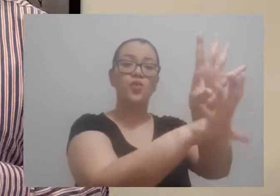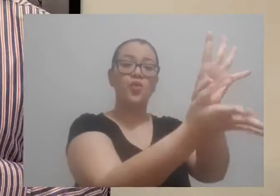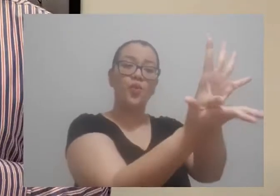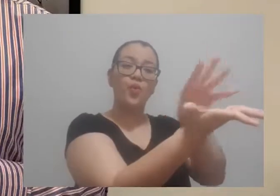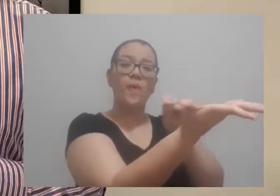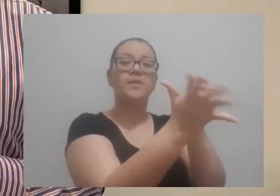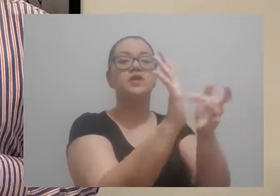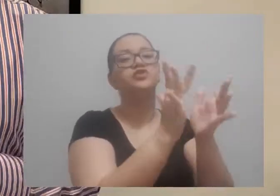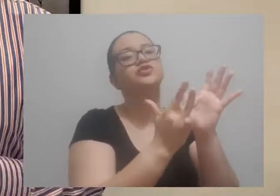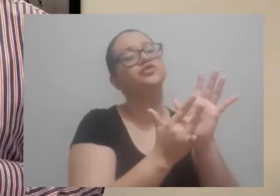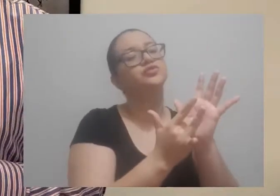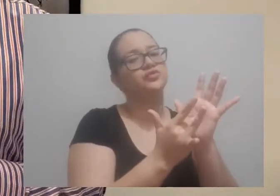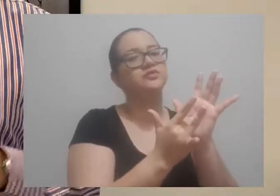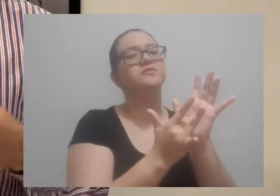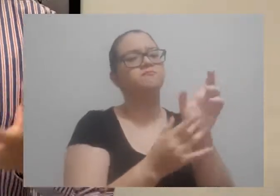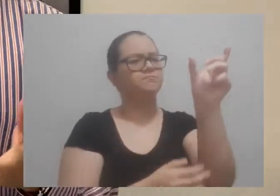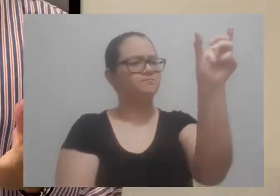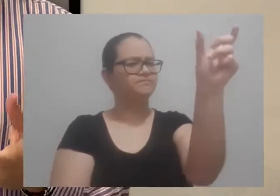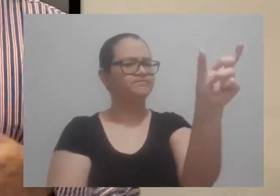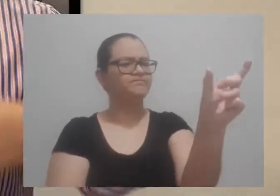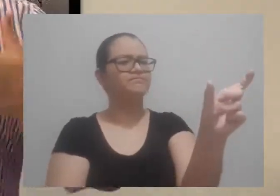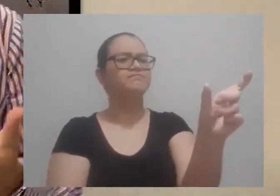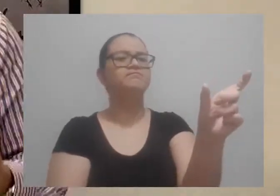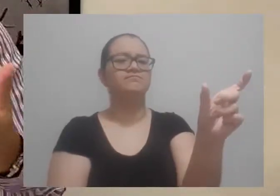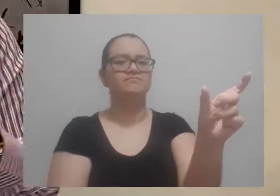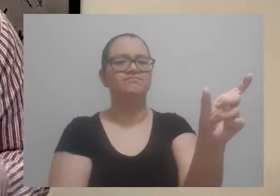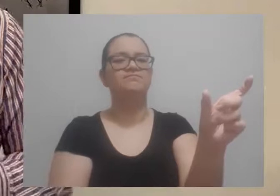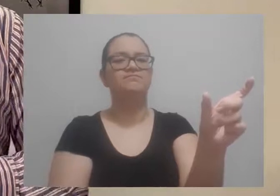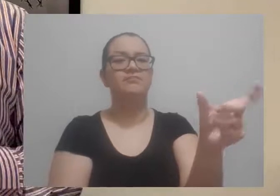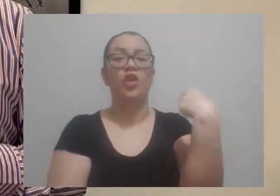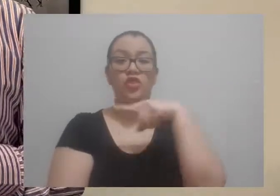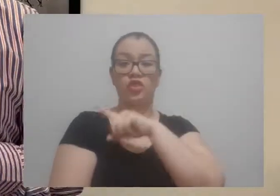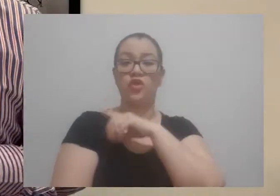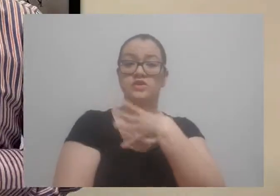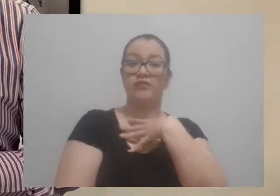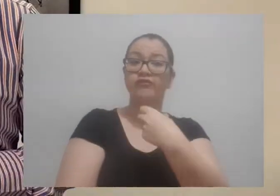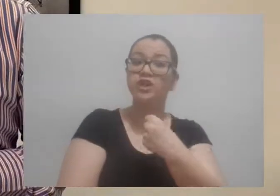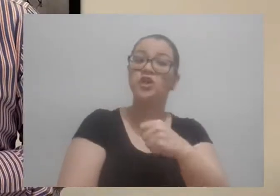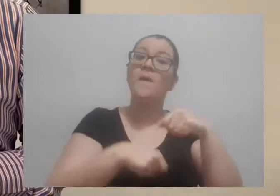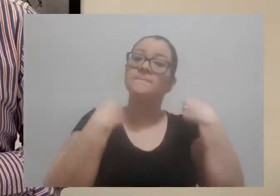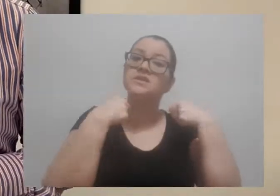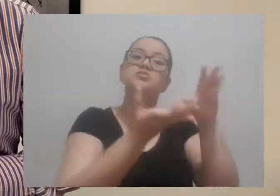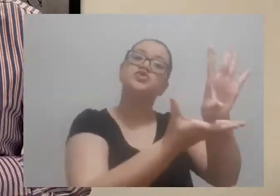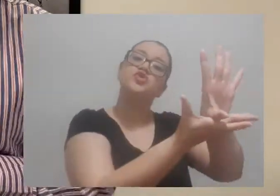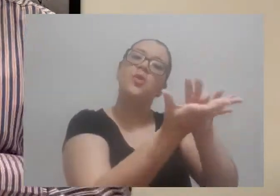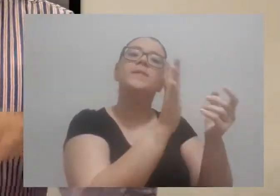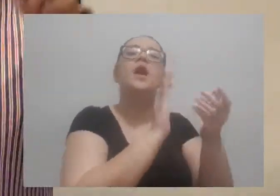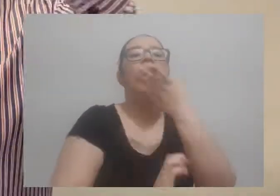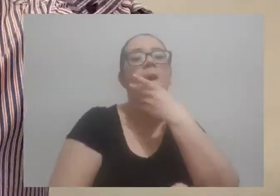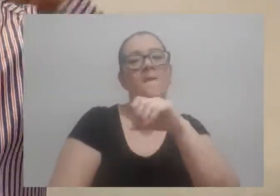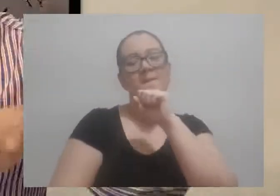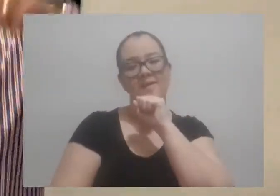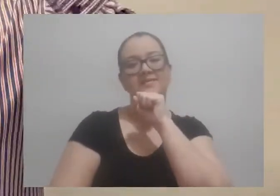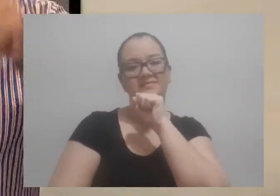nós devemos imitar, é o nosso Pai. Nós somos filhos e como filhos nós precisamos imitar o nosso Pai. É exatamente isso.